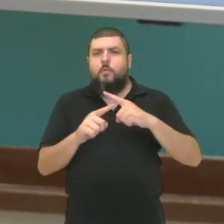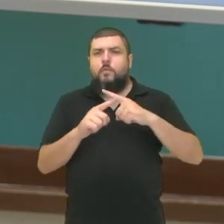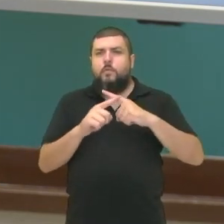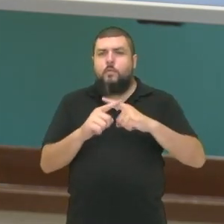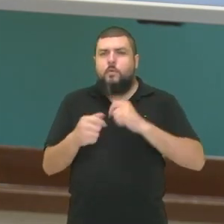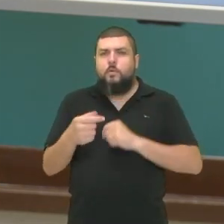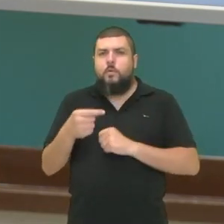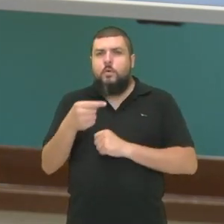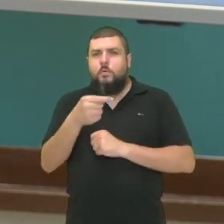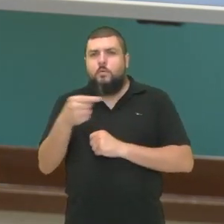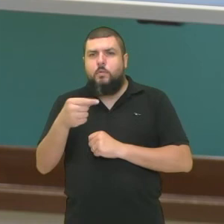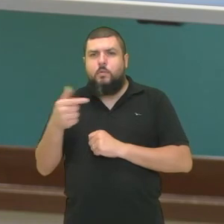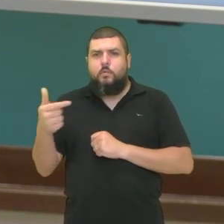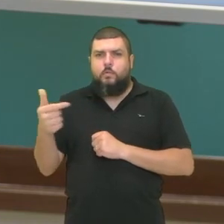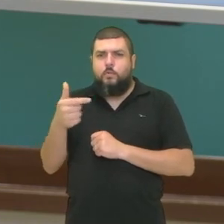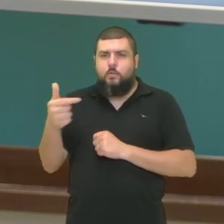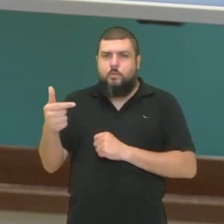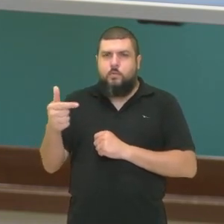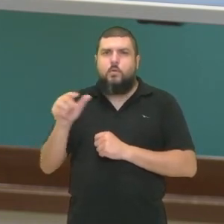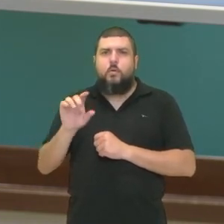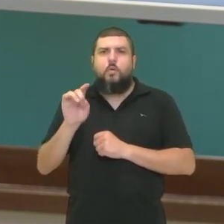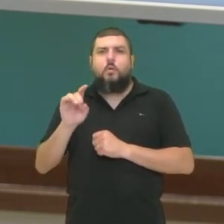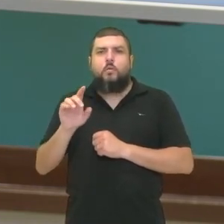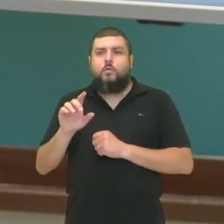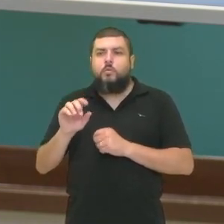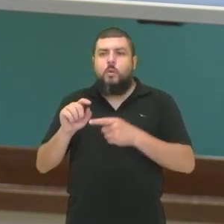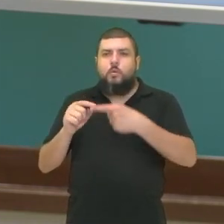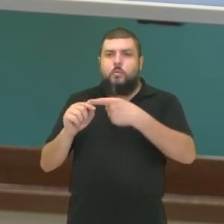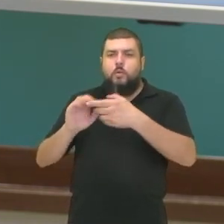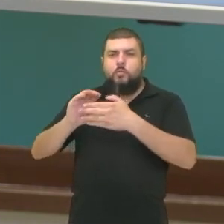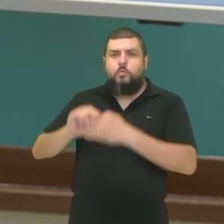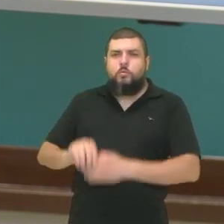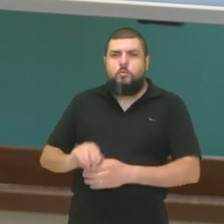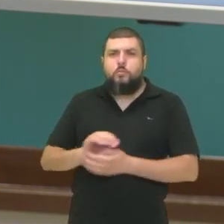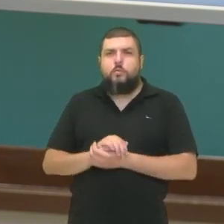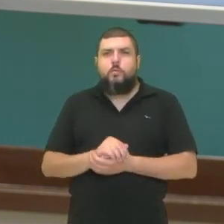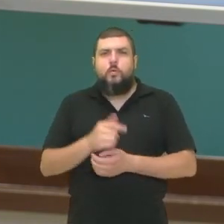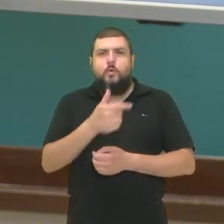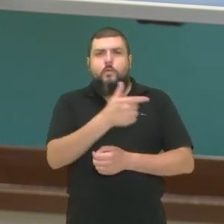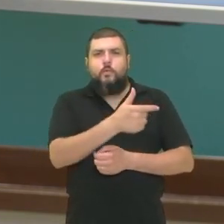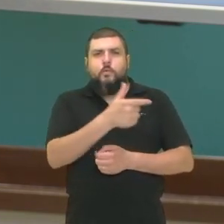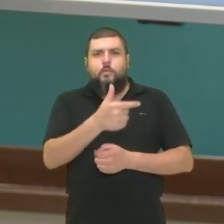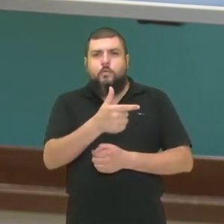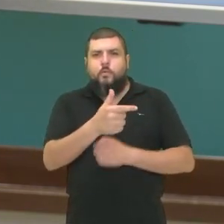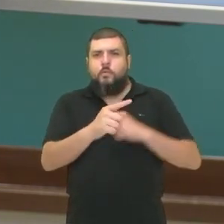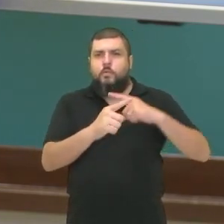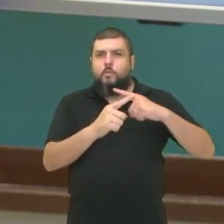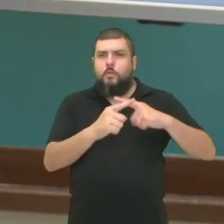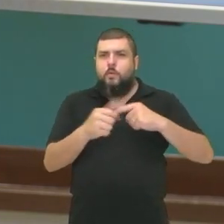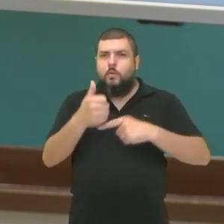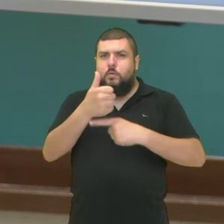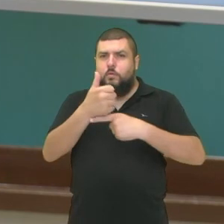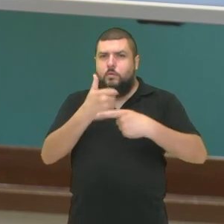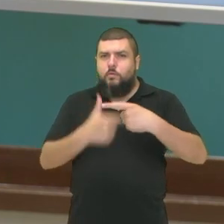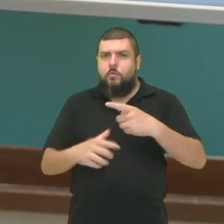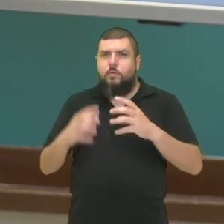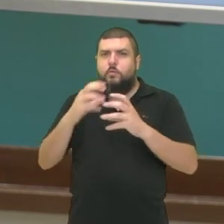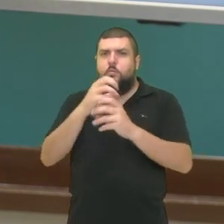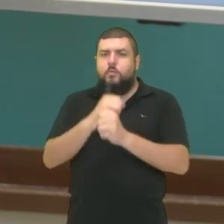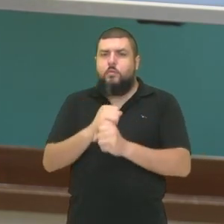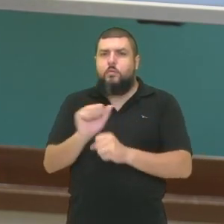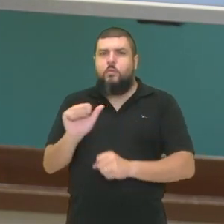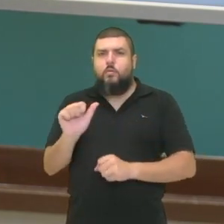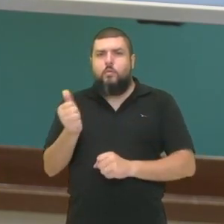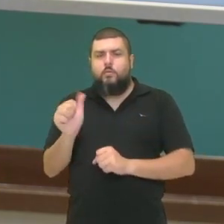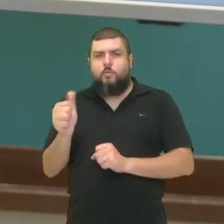então a gente vai considerar apenas o valor positivo, que é 22. 22 vezes 1/2 deu 11 unidades de área.